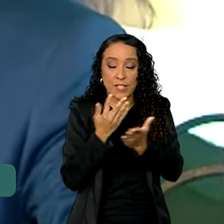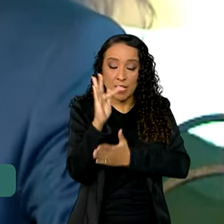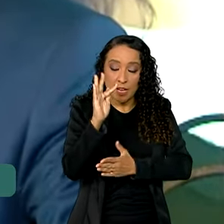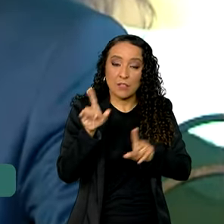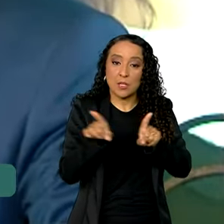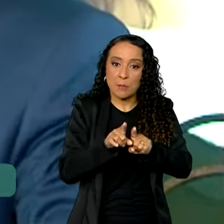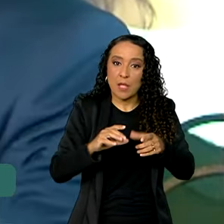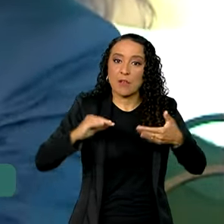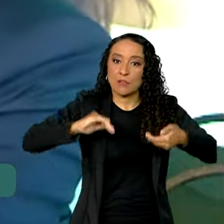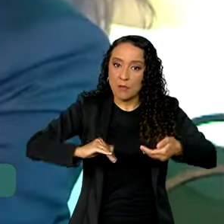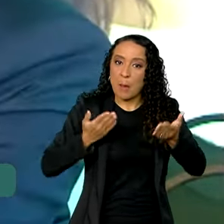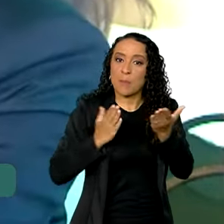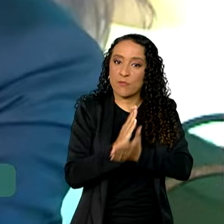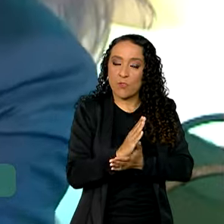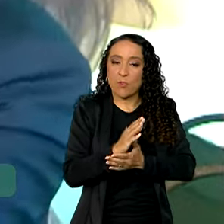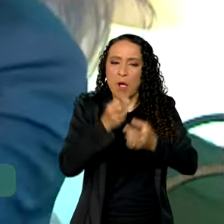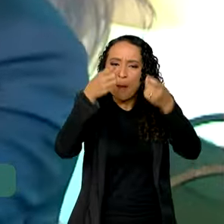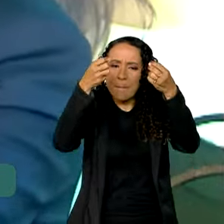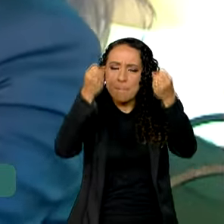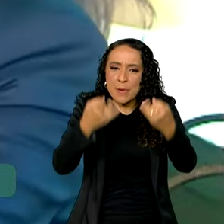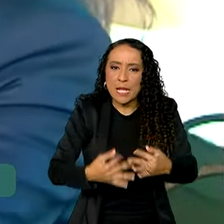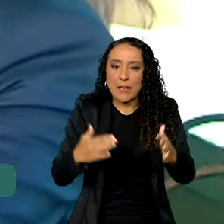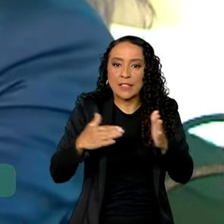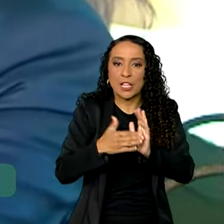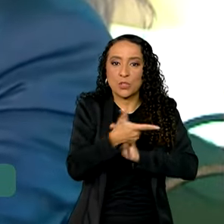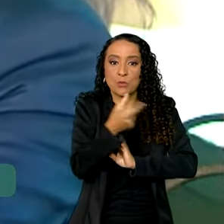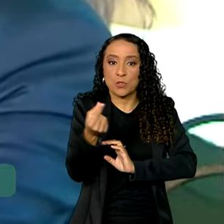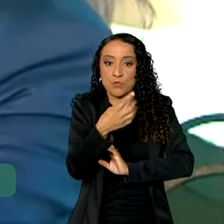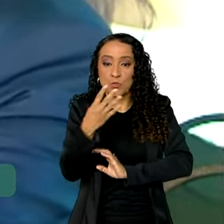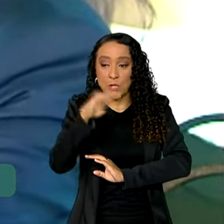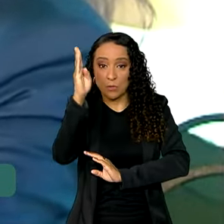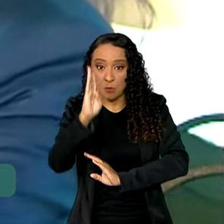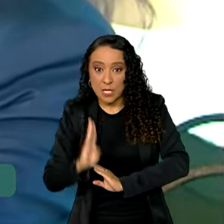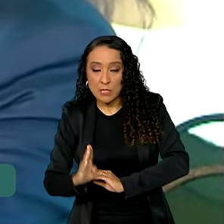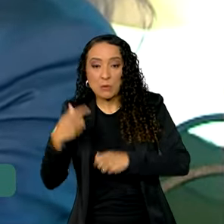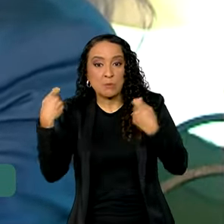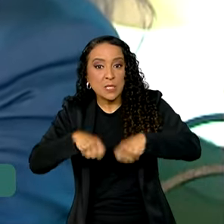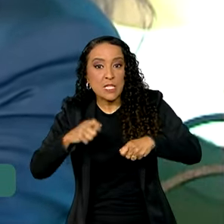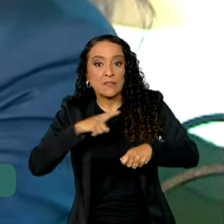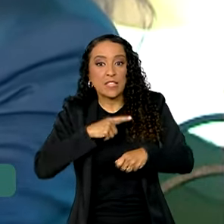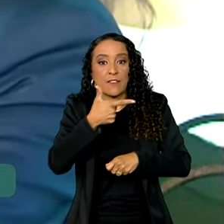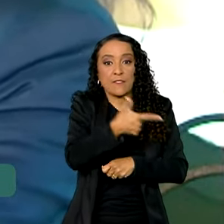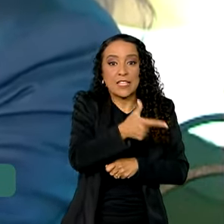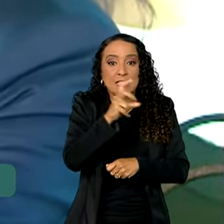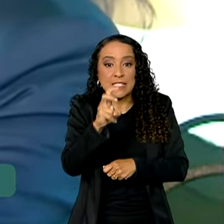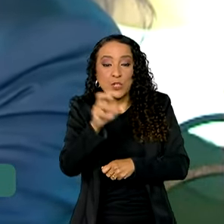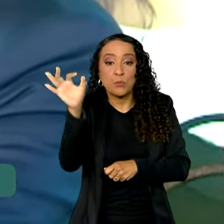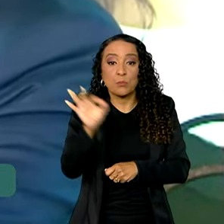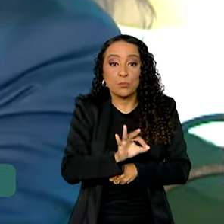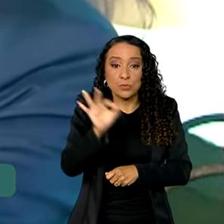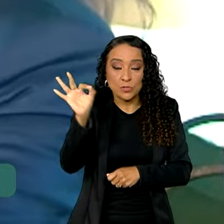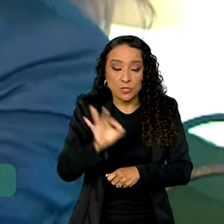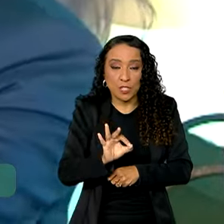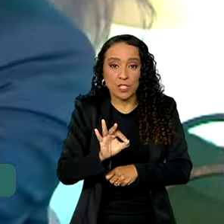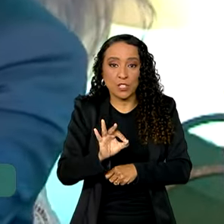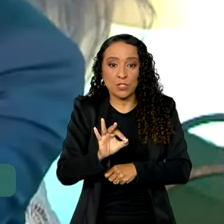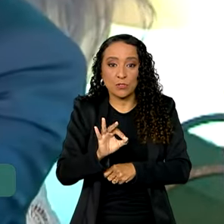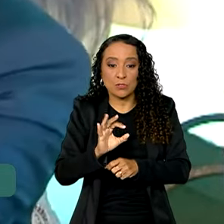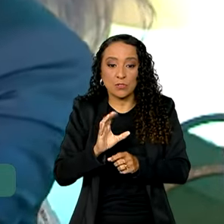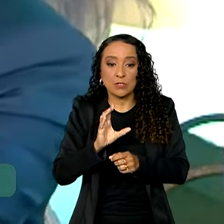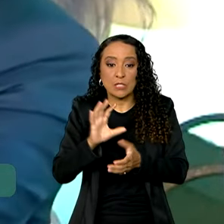Congresso Nacional, definia que até 2024 o Brasil tinha que ter 25% das